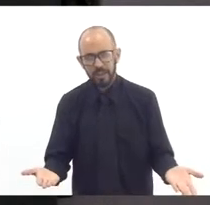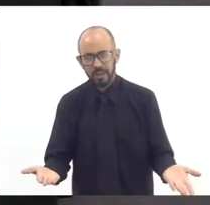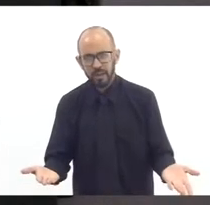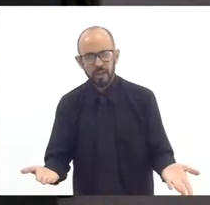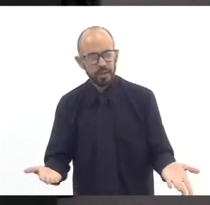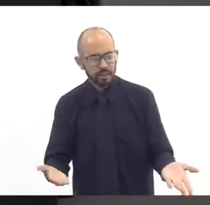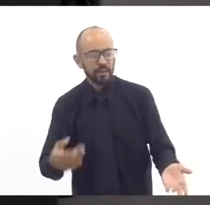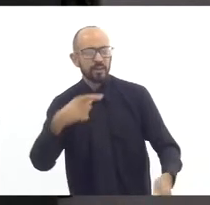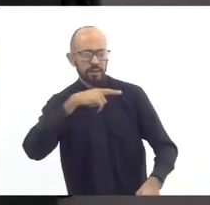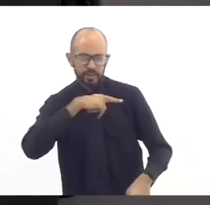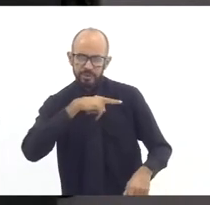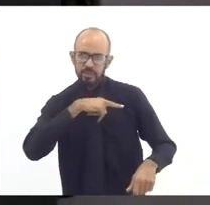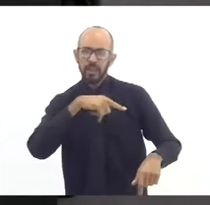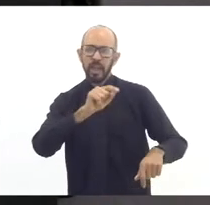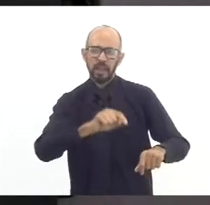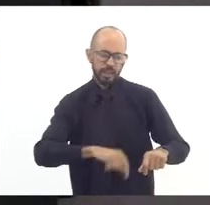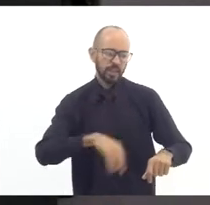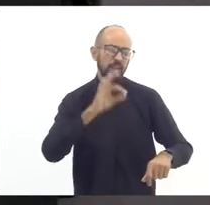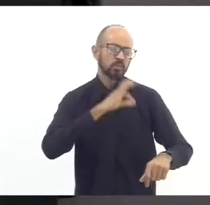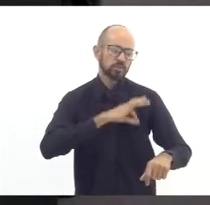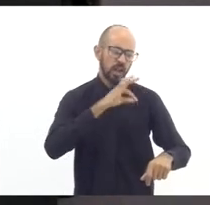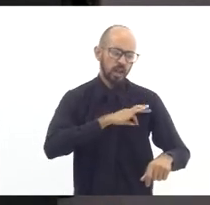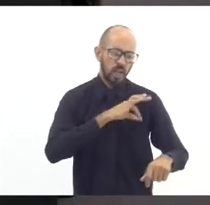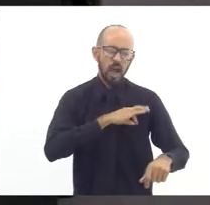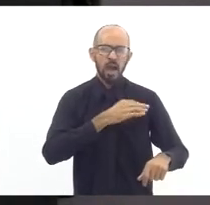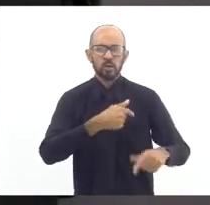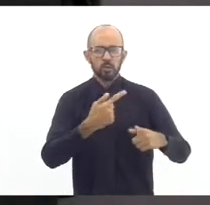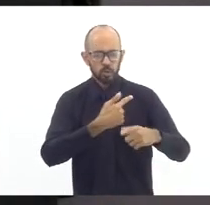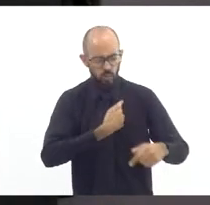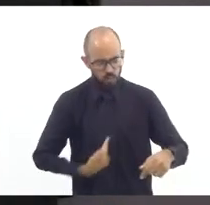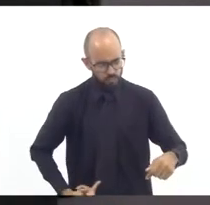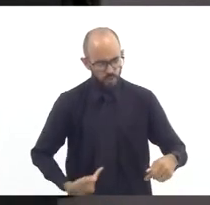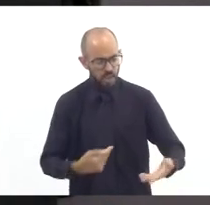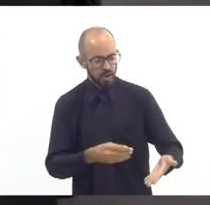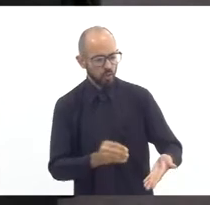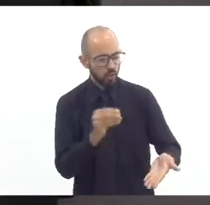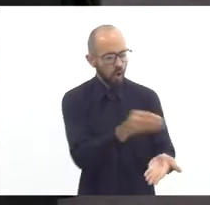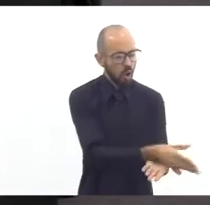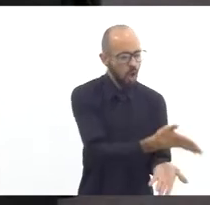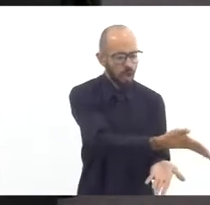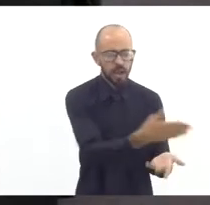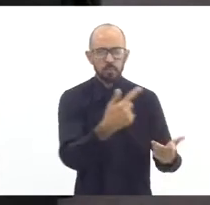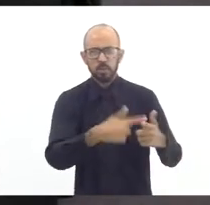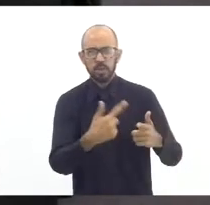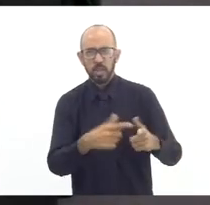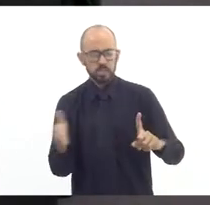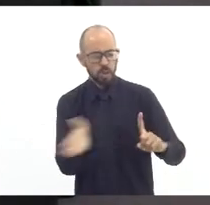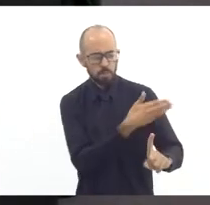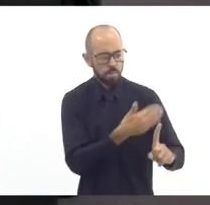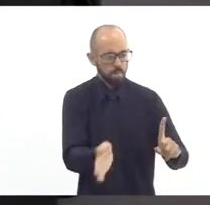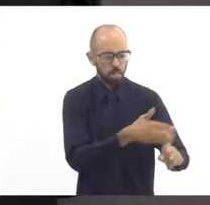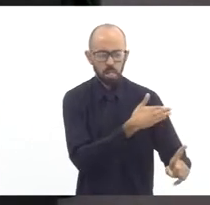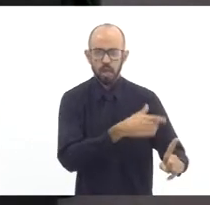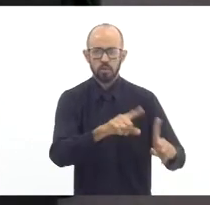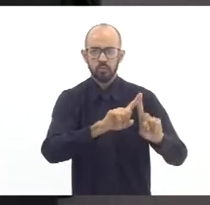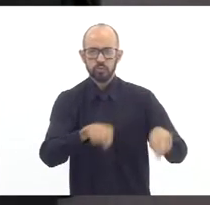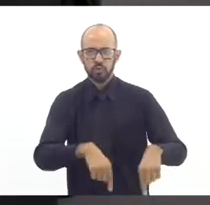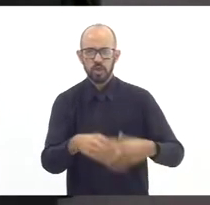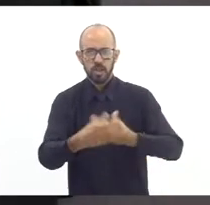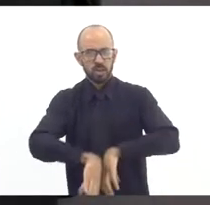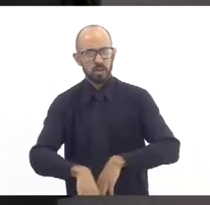beneficiados com cargo em comissão, porque o governo só bate o chicote no servidor público. público, não diminui o número de